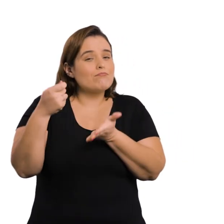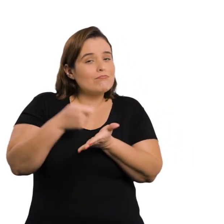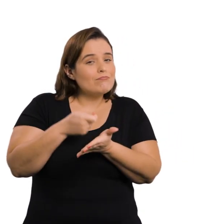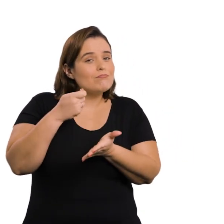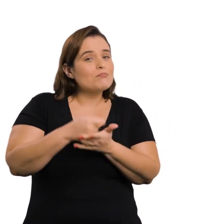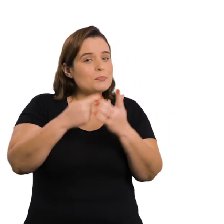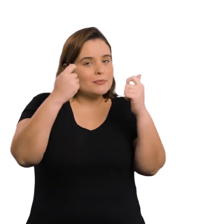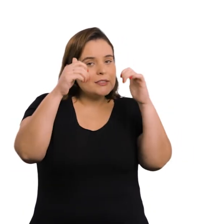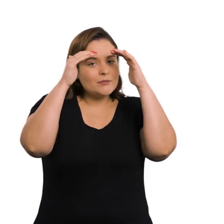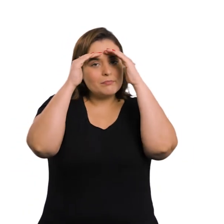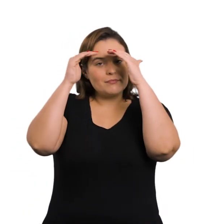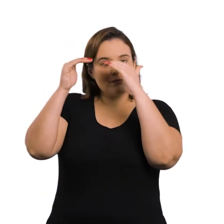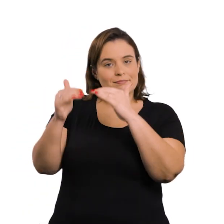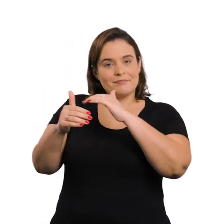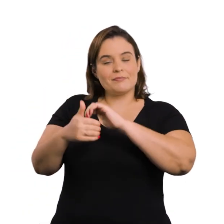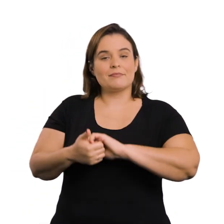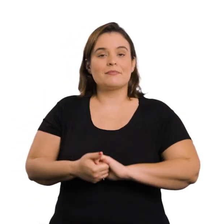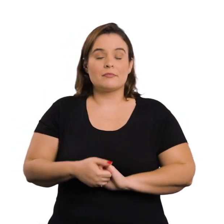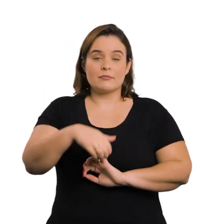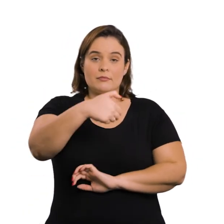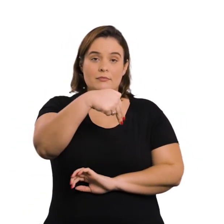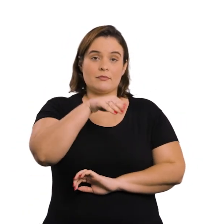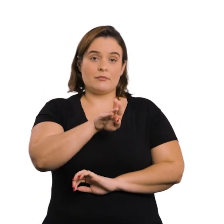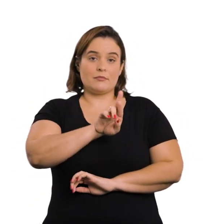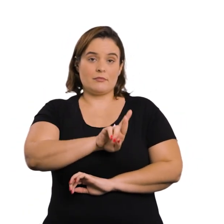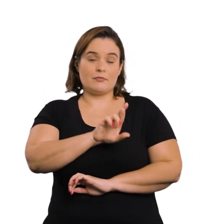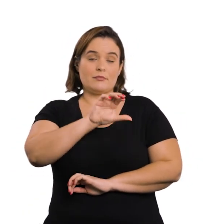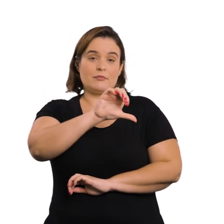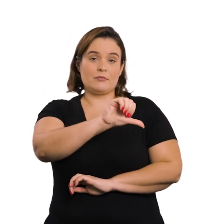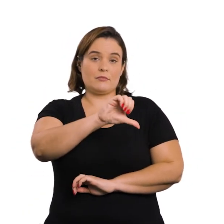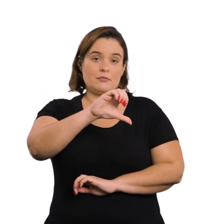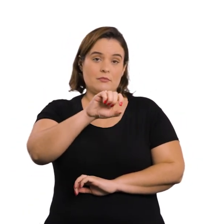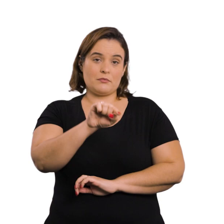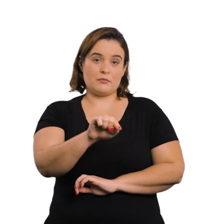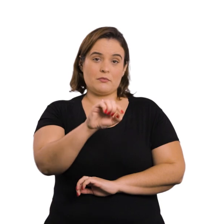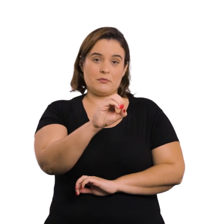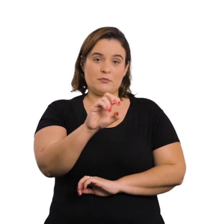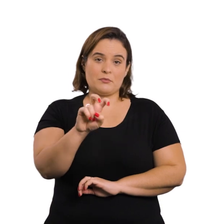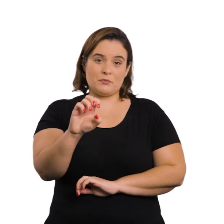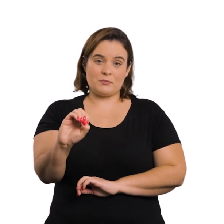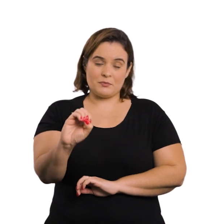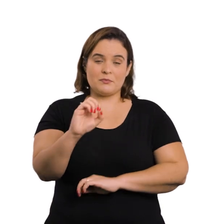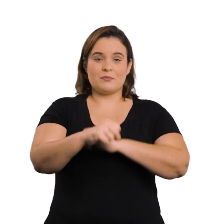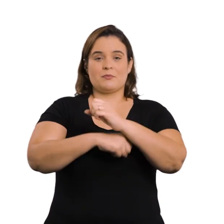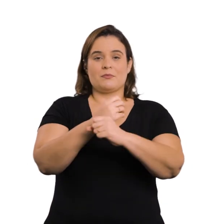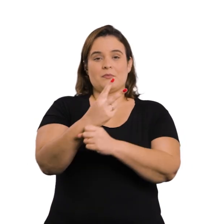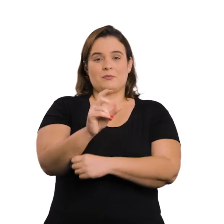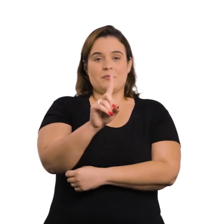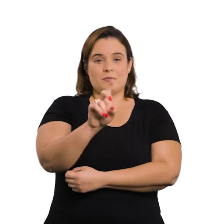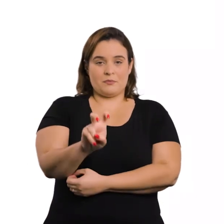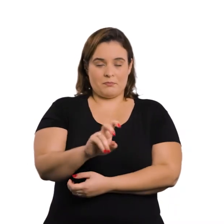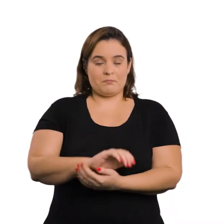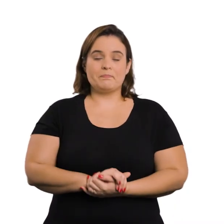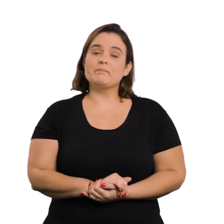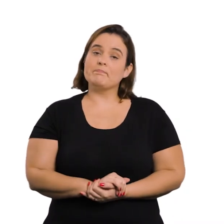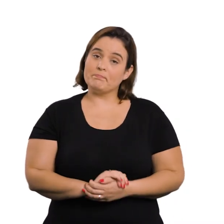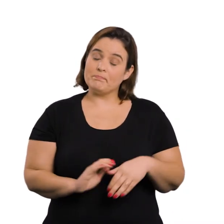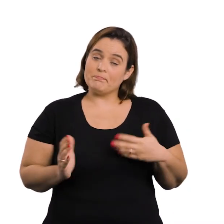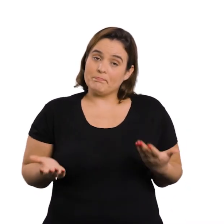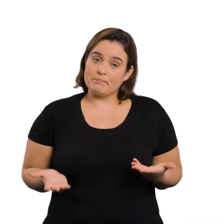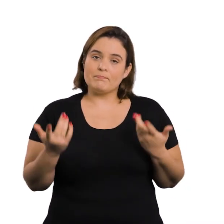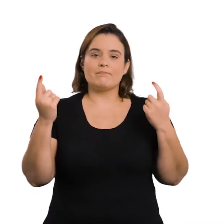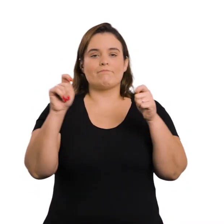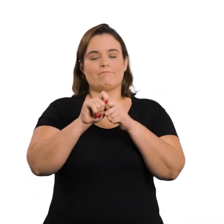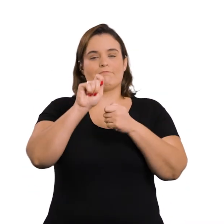de orientações e exigências a serem seguidas, segundo a NBR 9050 de 2015. No entanto,